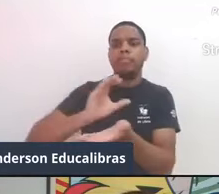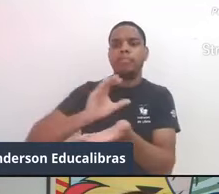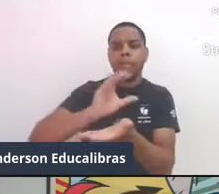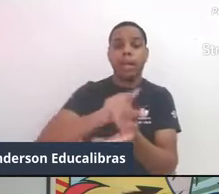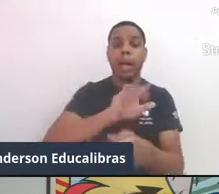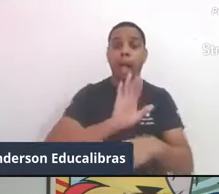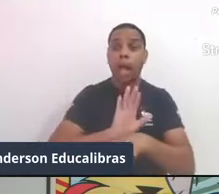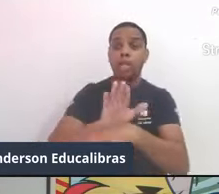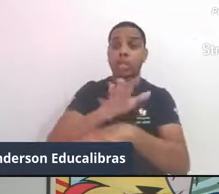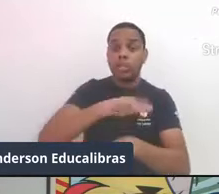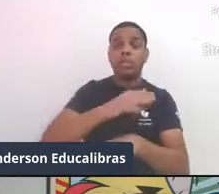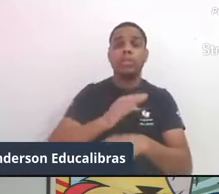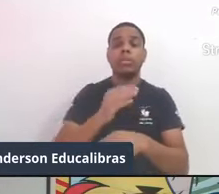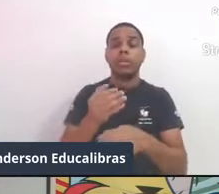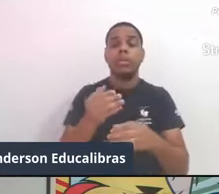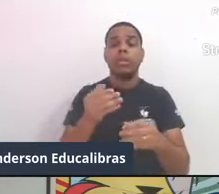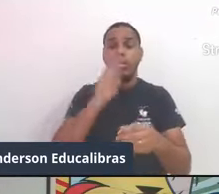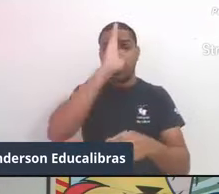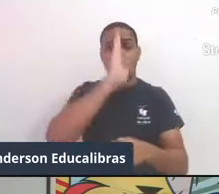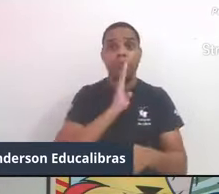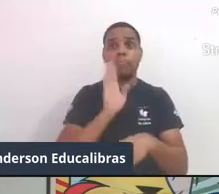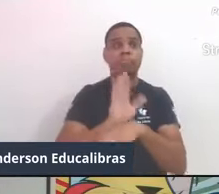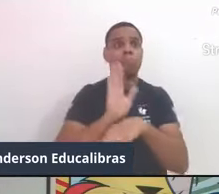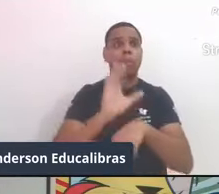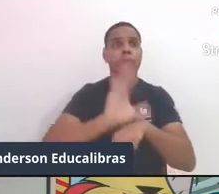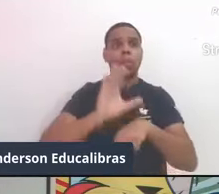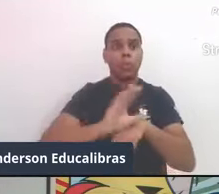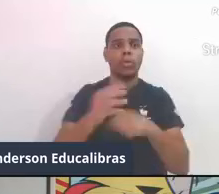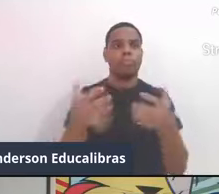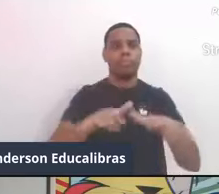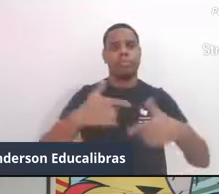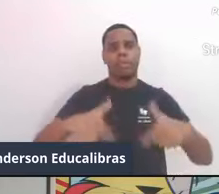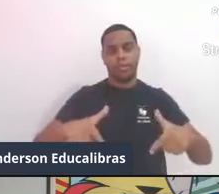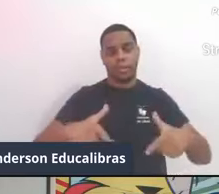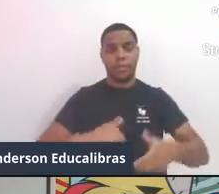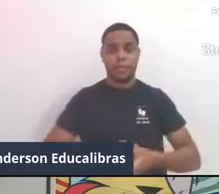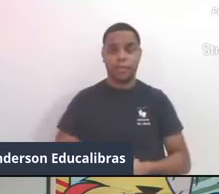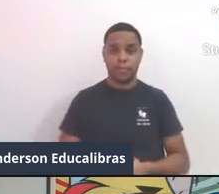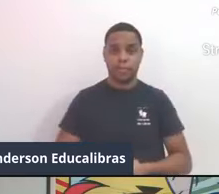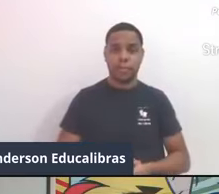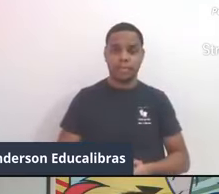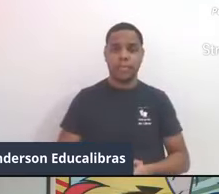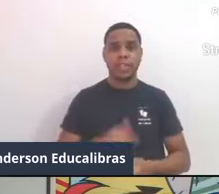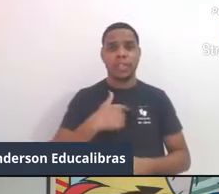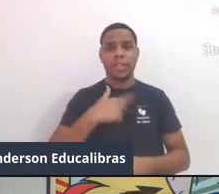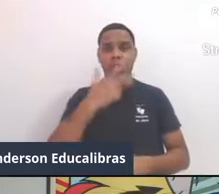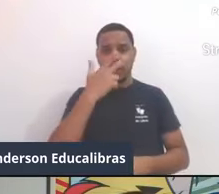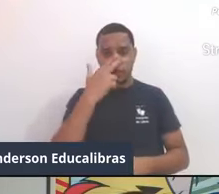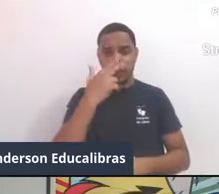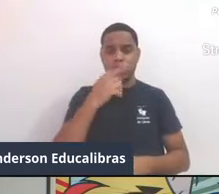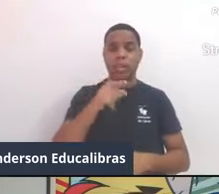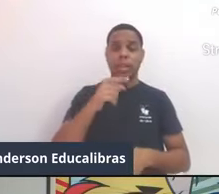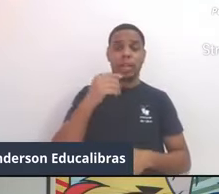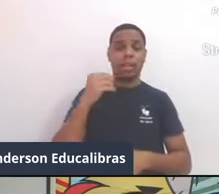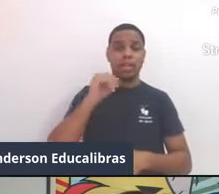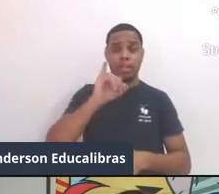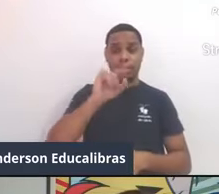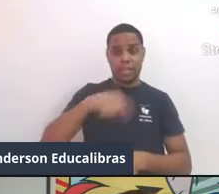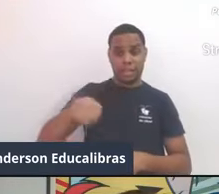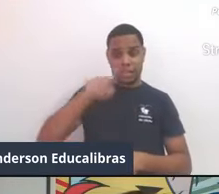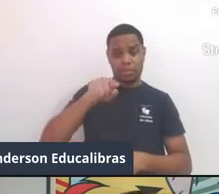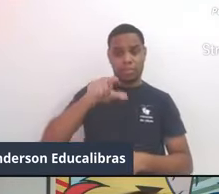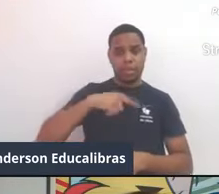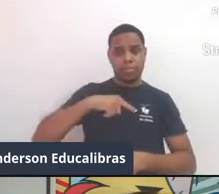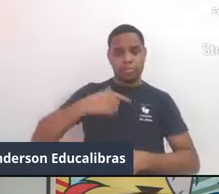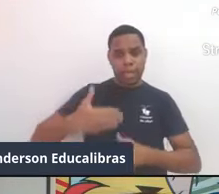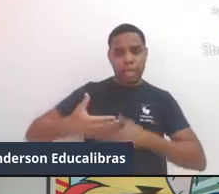forma realmente de inserção, né? Mais do que um processo eu acho que é um passo além, que o Itaú vai estar dando e que as